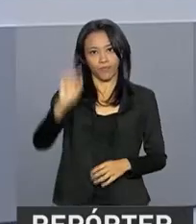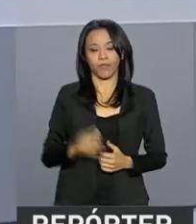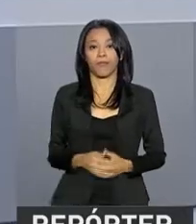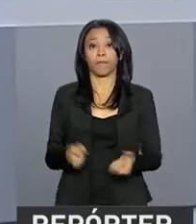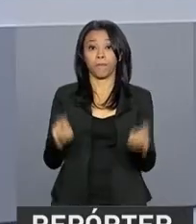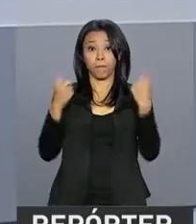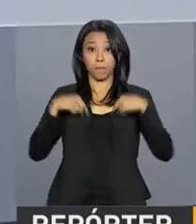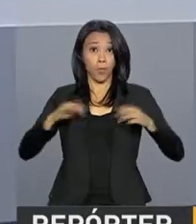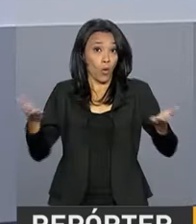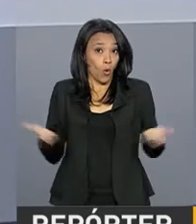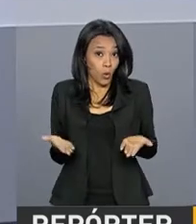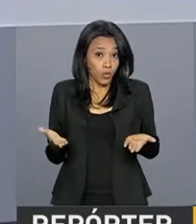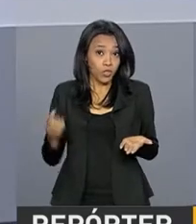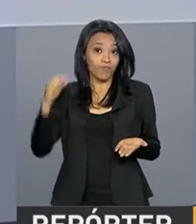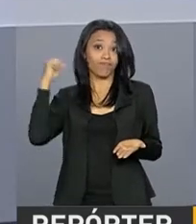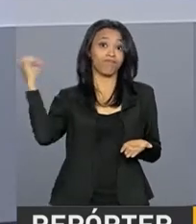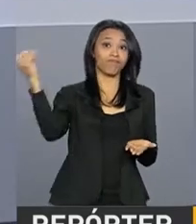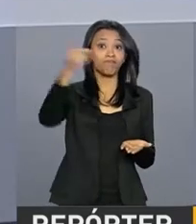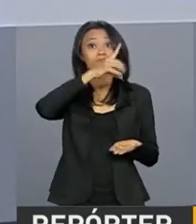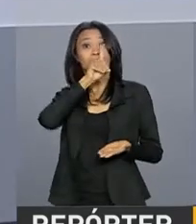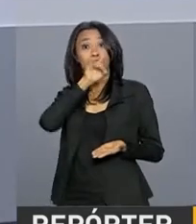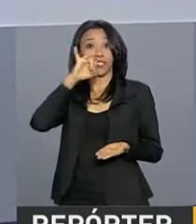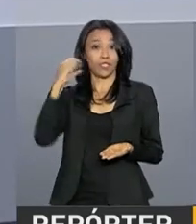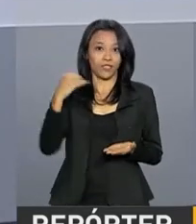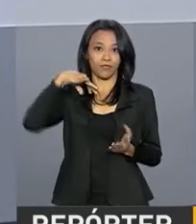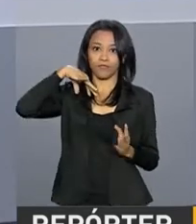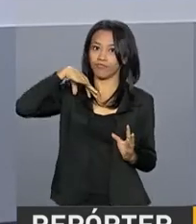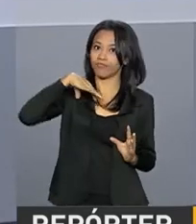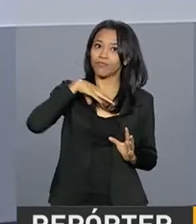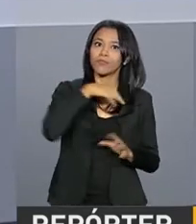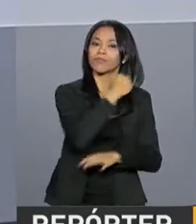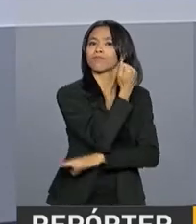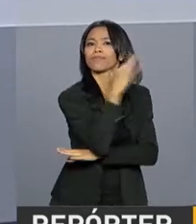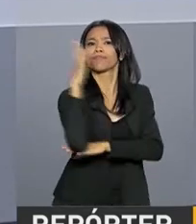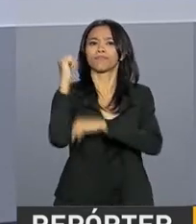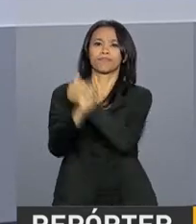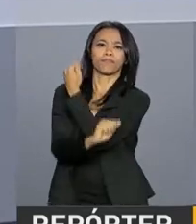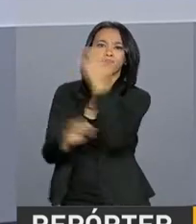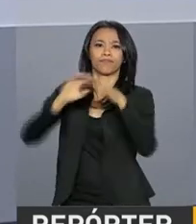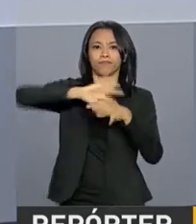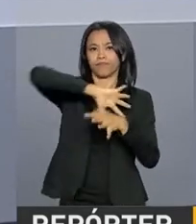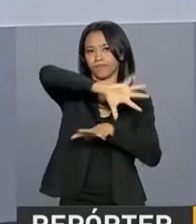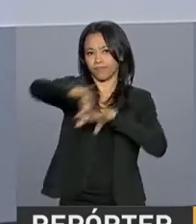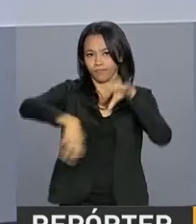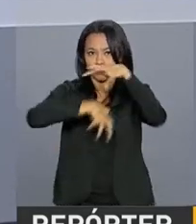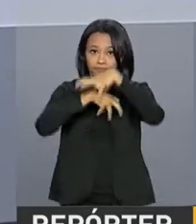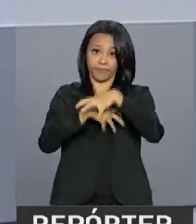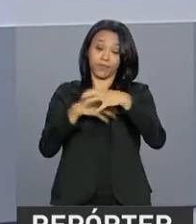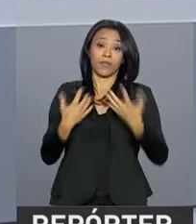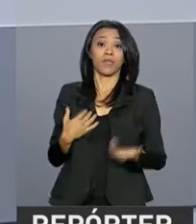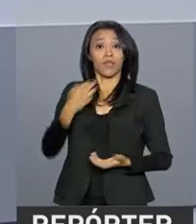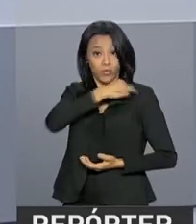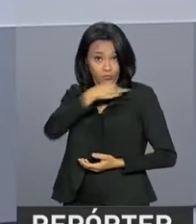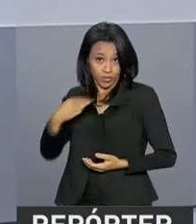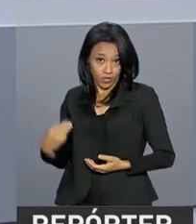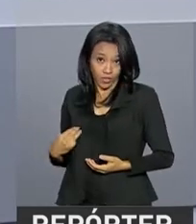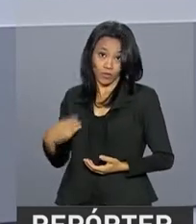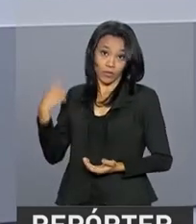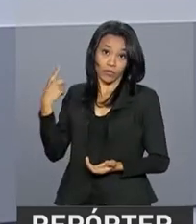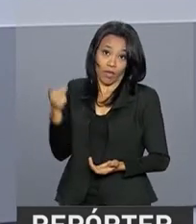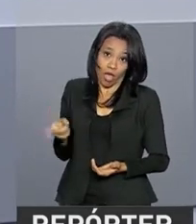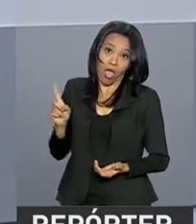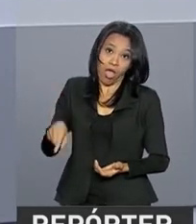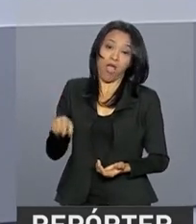hoje é dia mundial do meio ambiente e o ministro responsável pelo setor participou do programa por dentro do governo